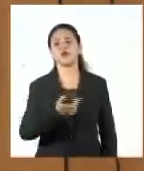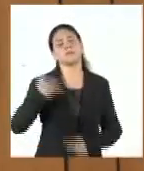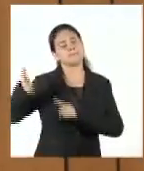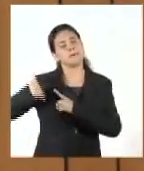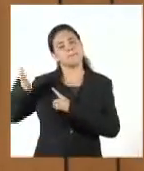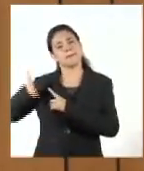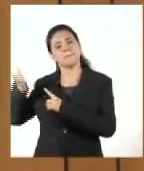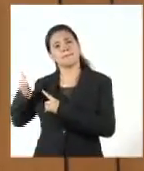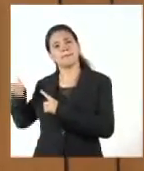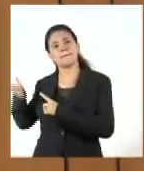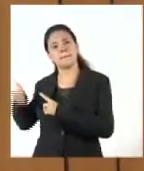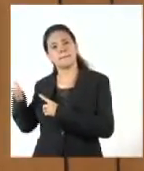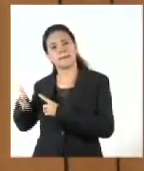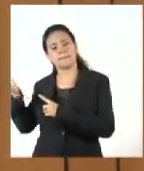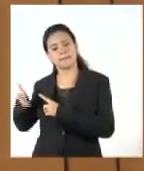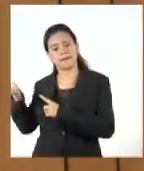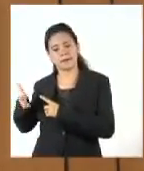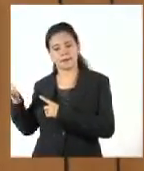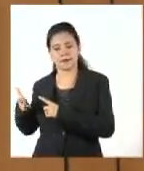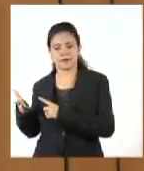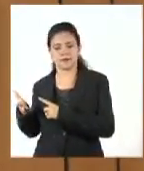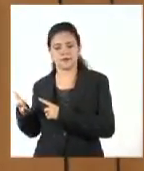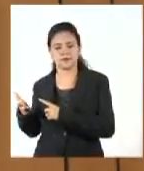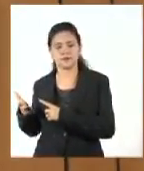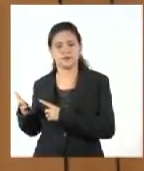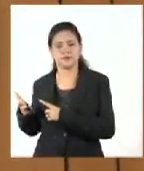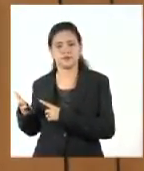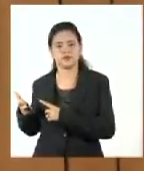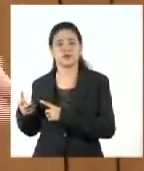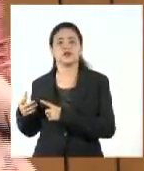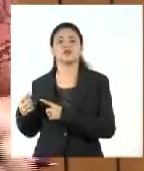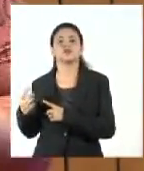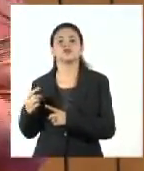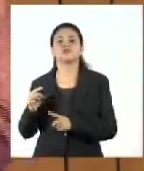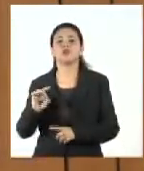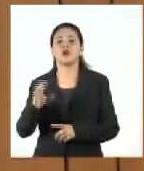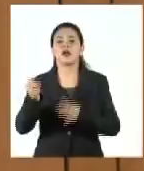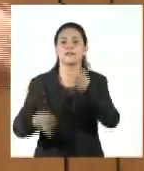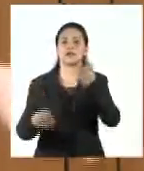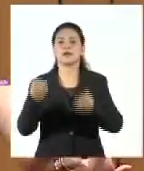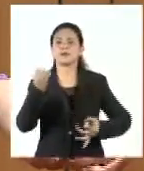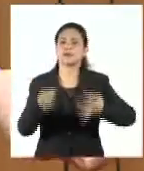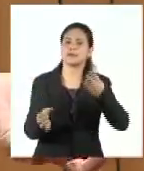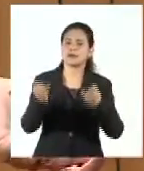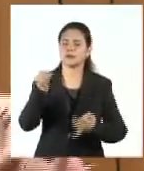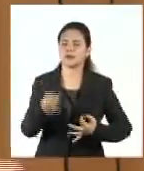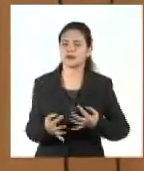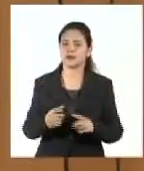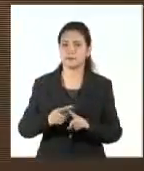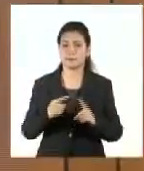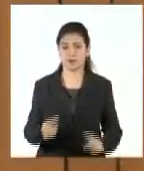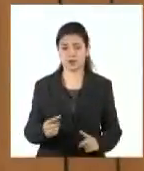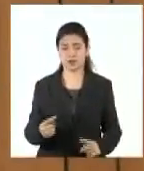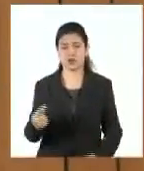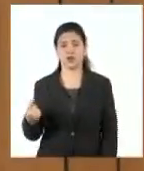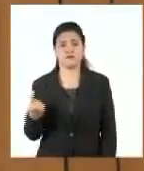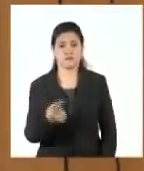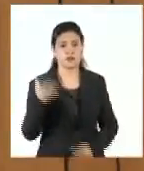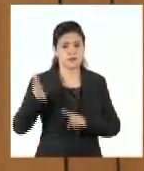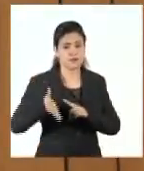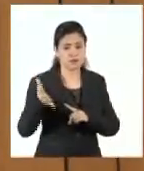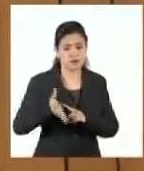nos rebater. São incapazes de subir na tribuna para falar das benfeitorias do governo. Por quê? Porque